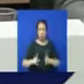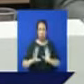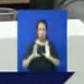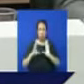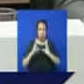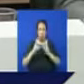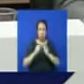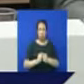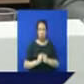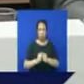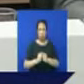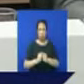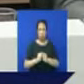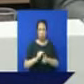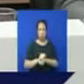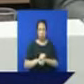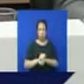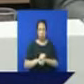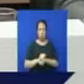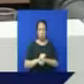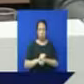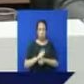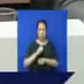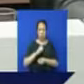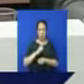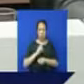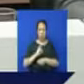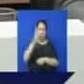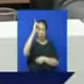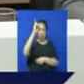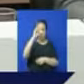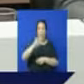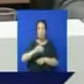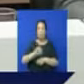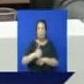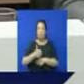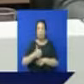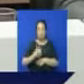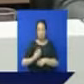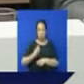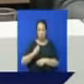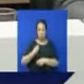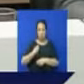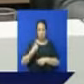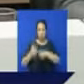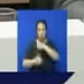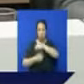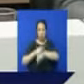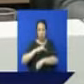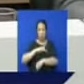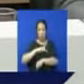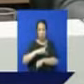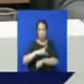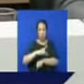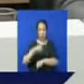priorizam a Deus em suas vidas. Passo a presidência ao vereador Júlio César, que muito me